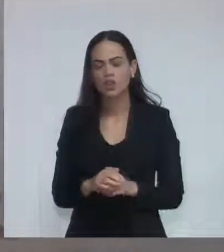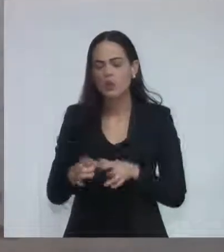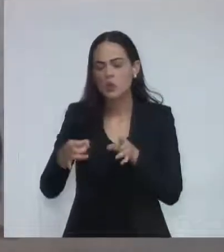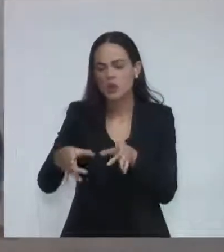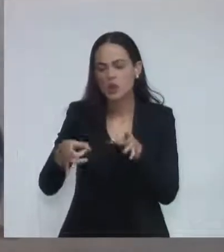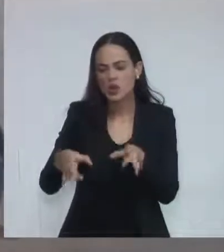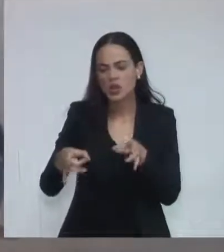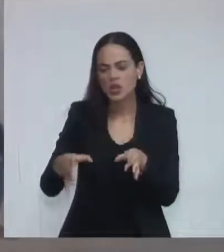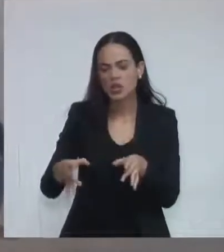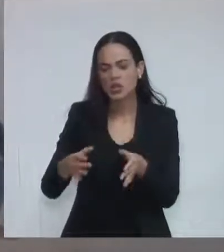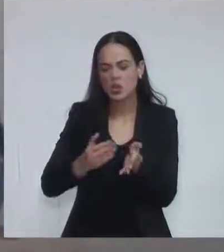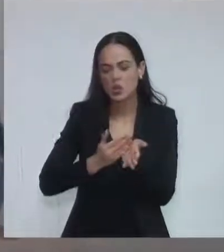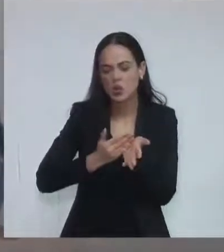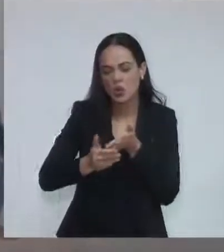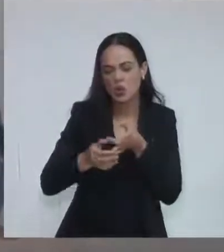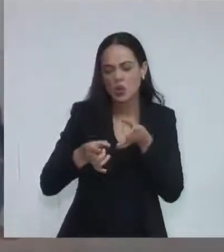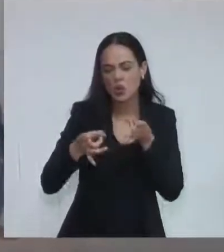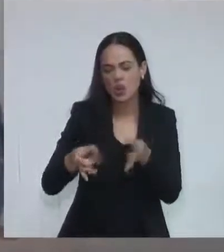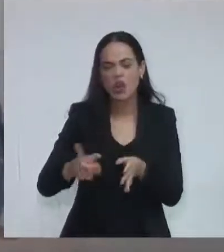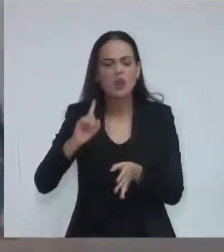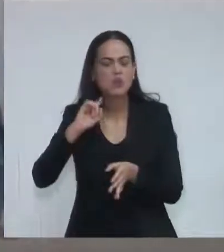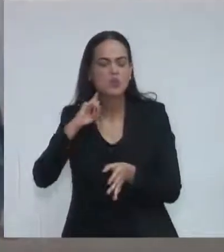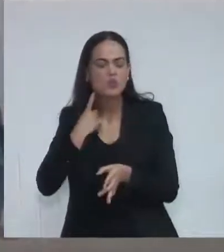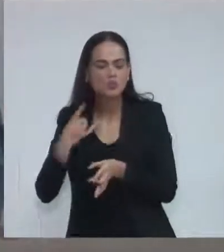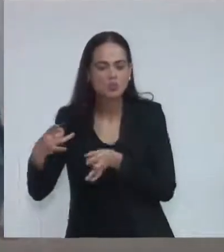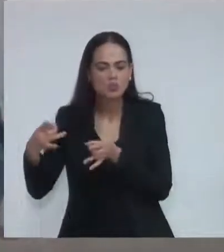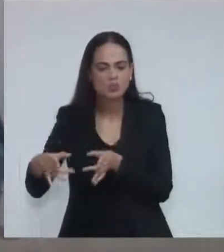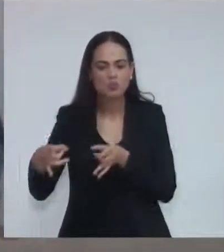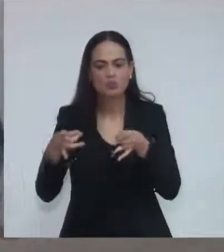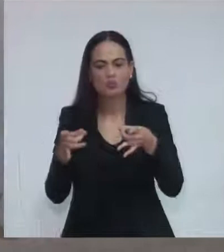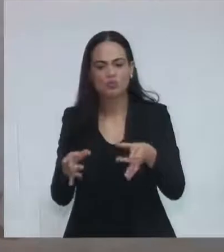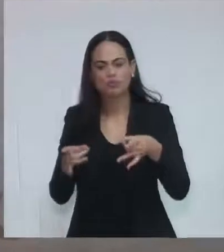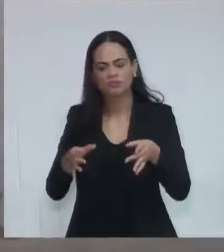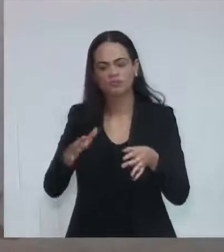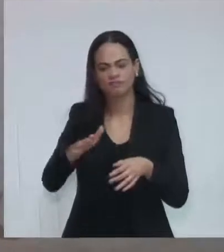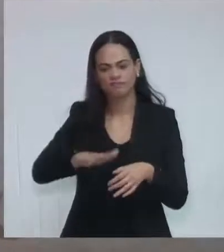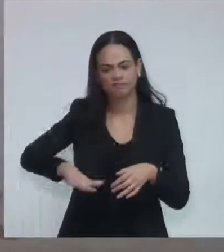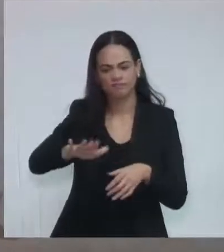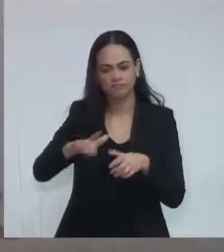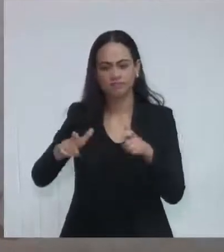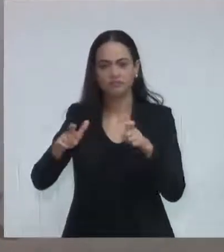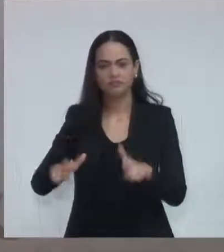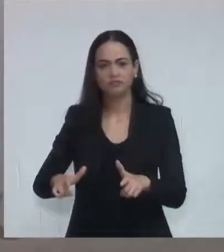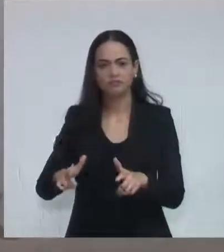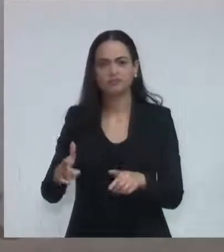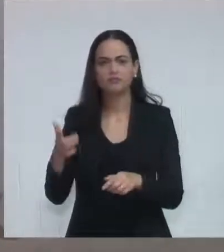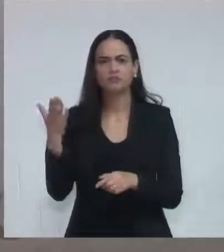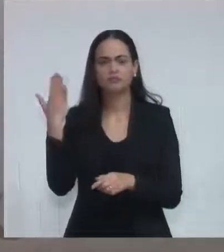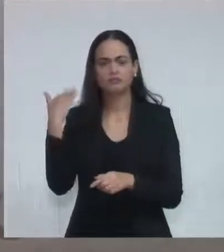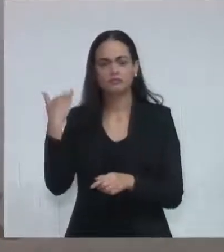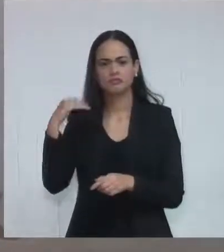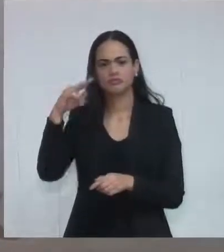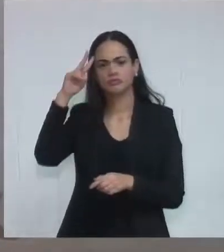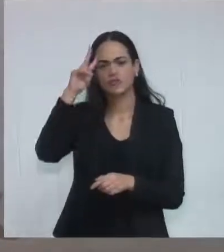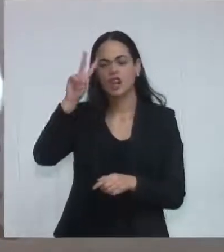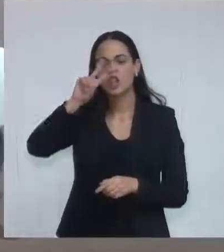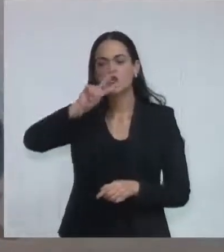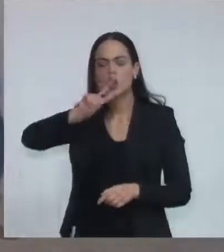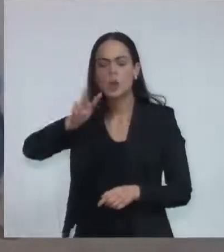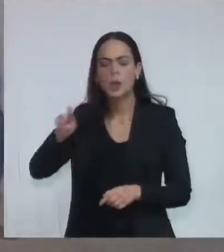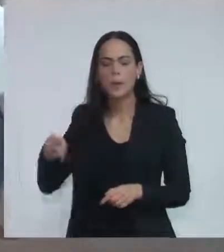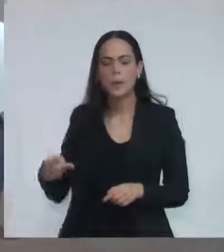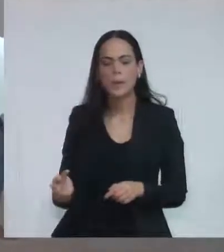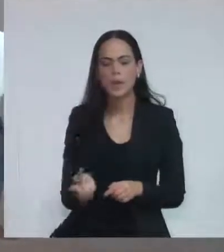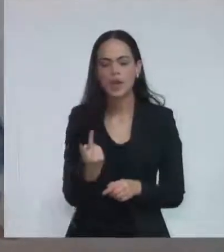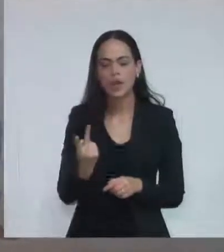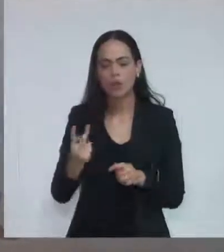de construção, contaminantes, e tem uma história de que foi enterrado ali 2.000 pneus, pneus